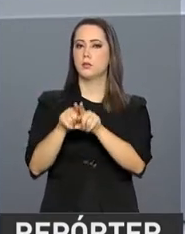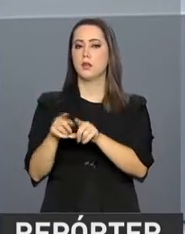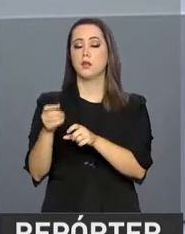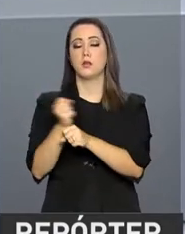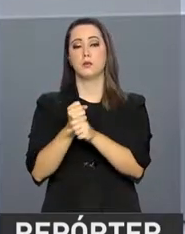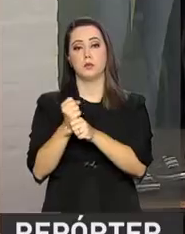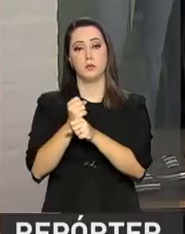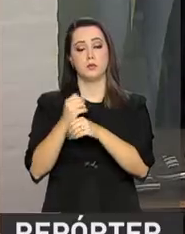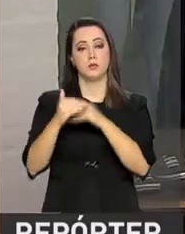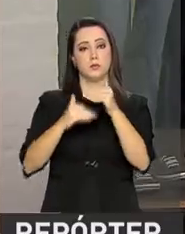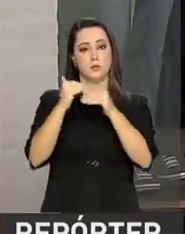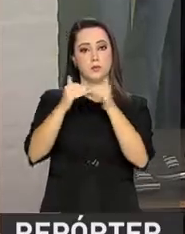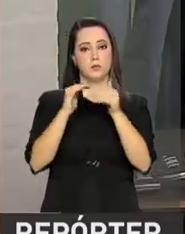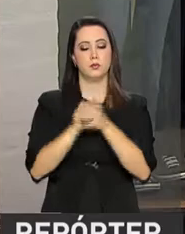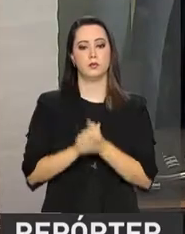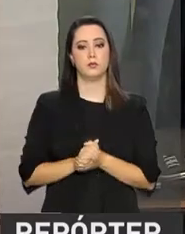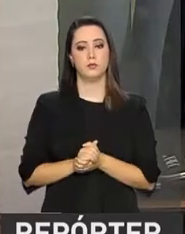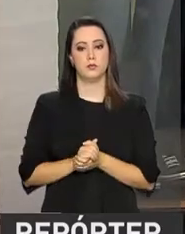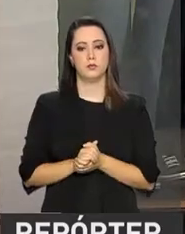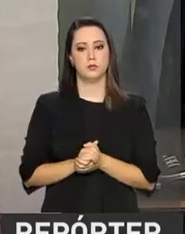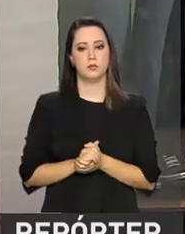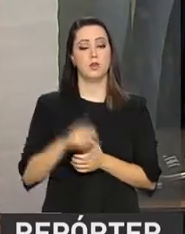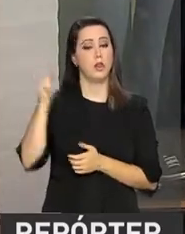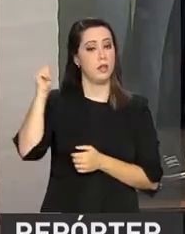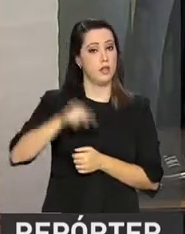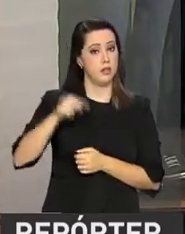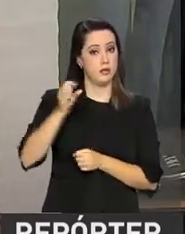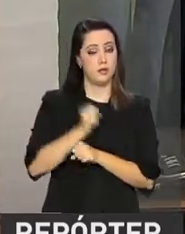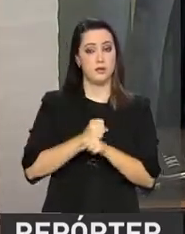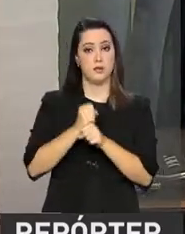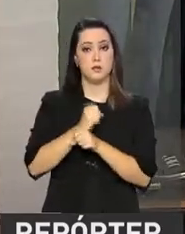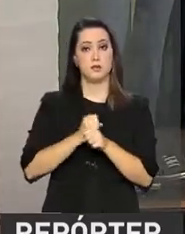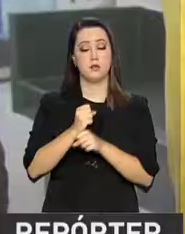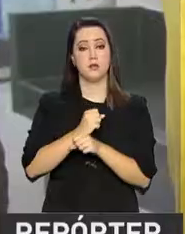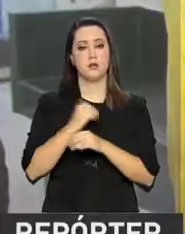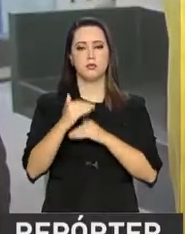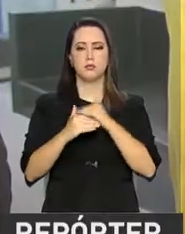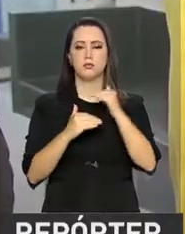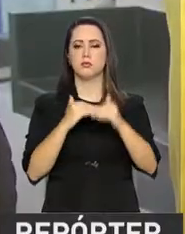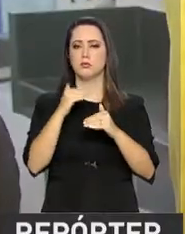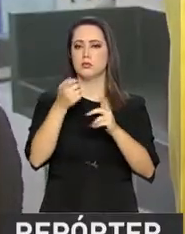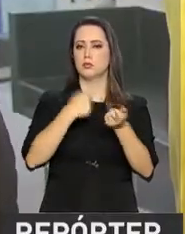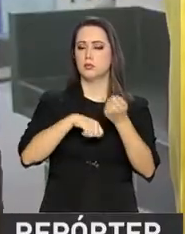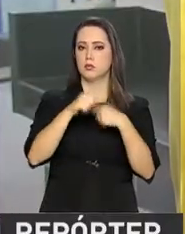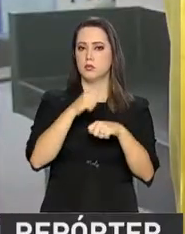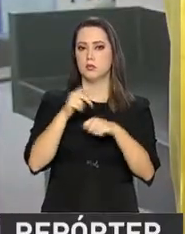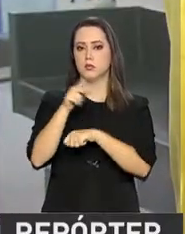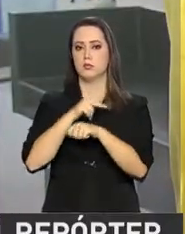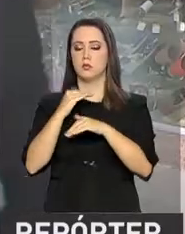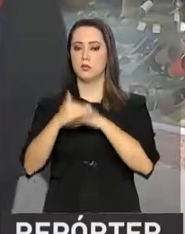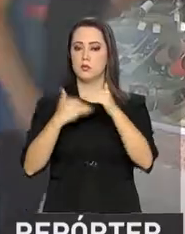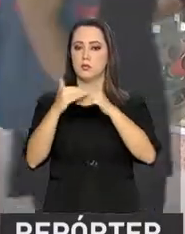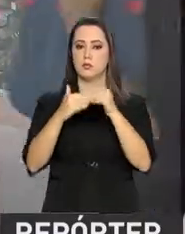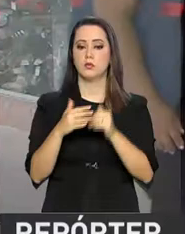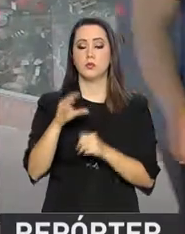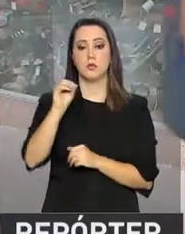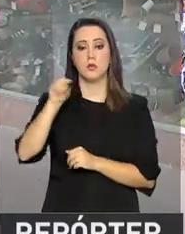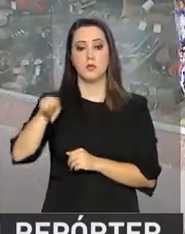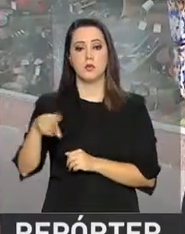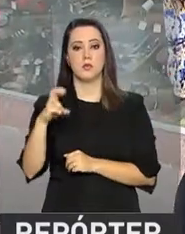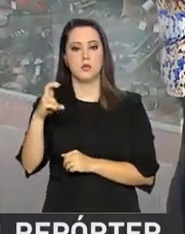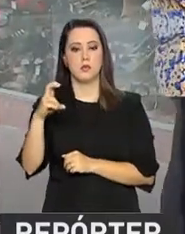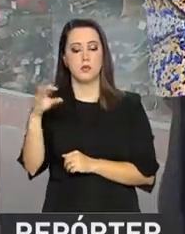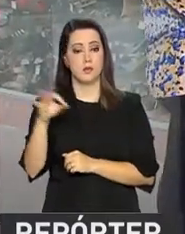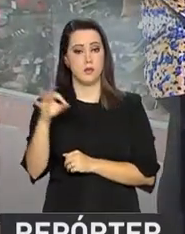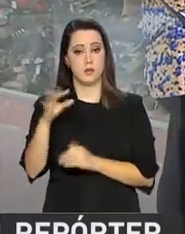ano para este ano a projeção de crescimento da economia do país aumentou de meio para